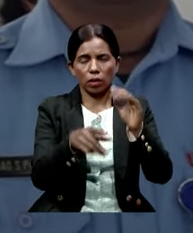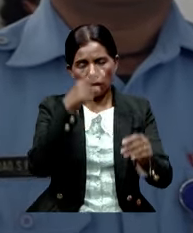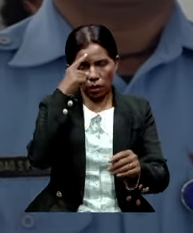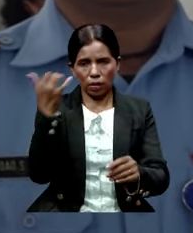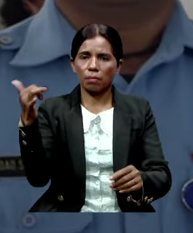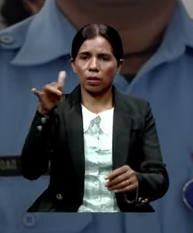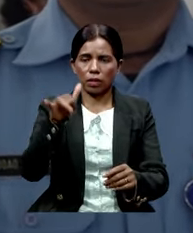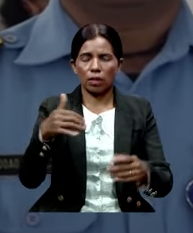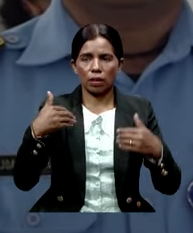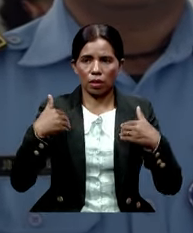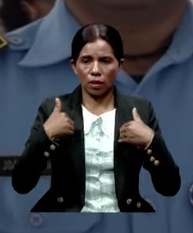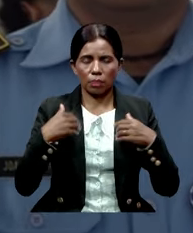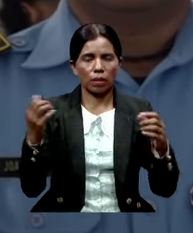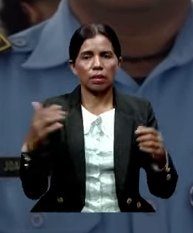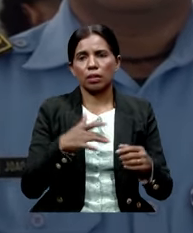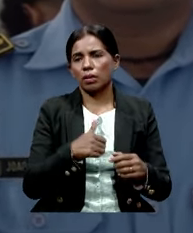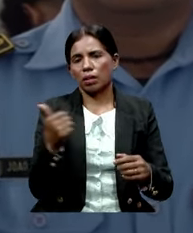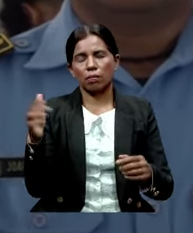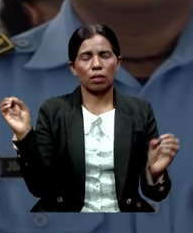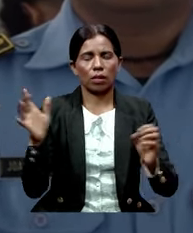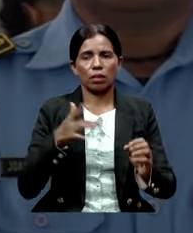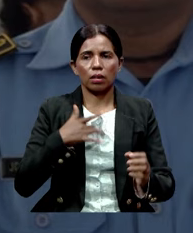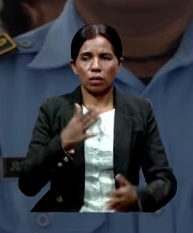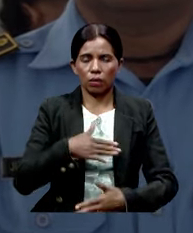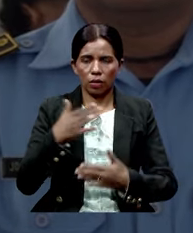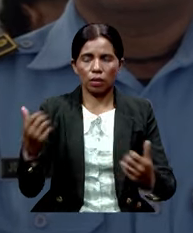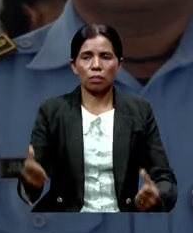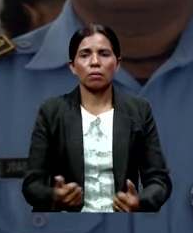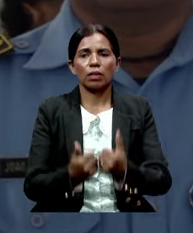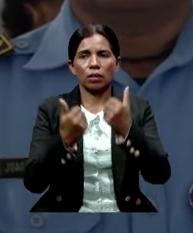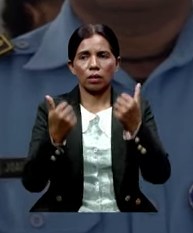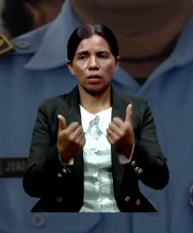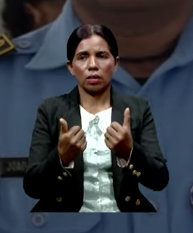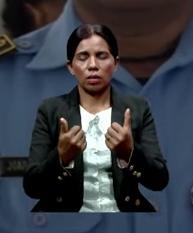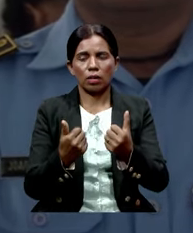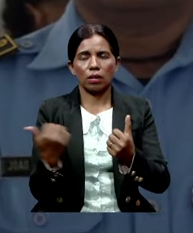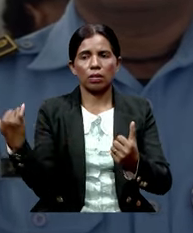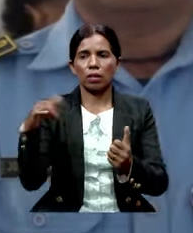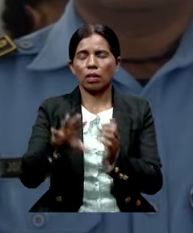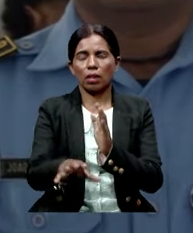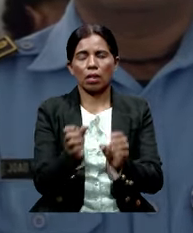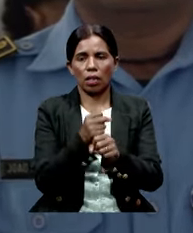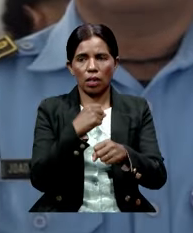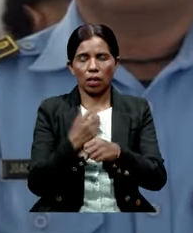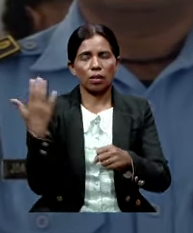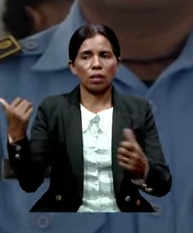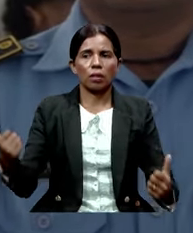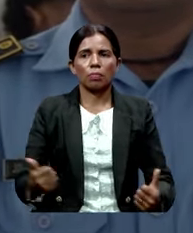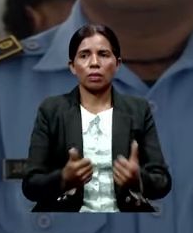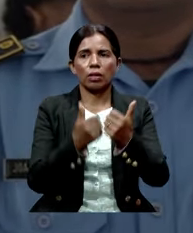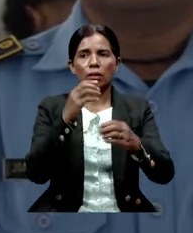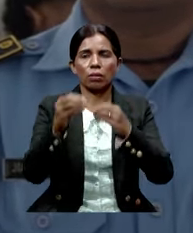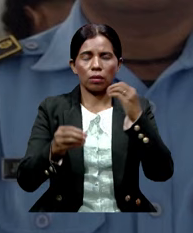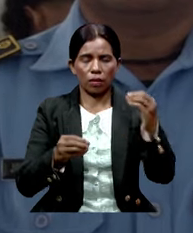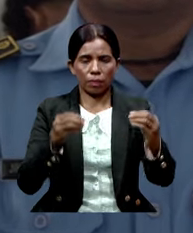ia barula satisfaço o competição nebe maka sira halo, ia neba ia competição kono ba presidente